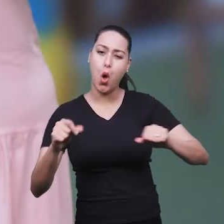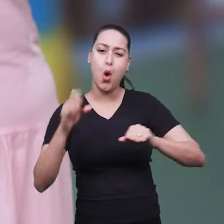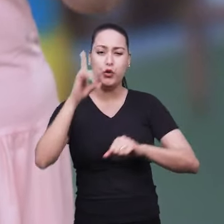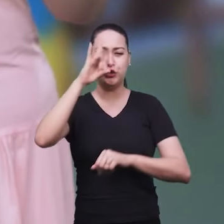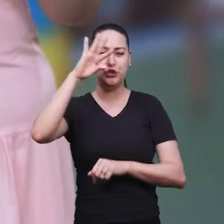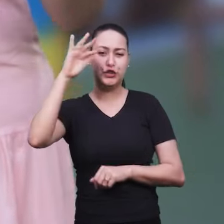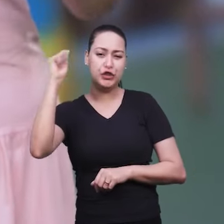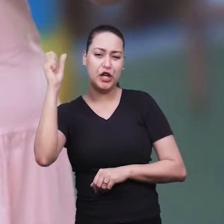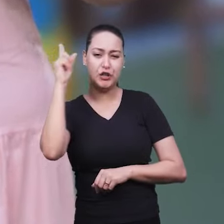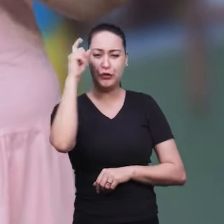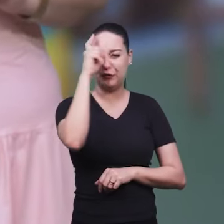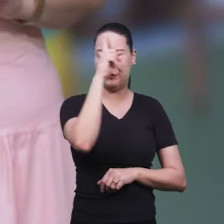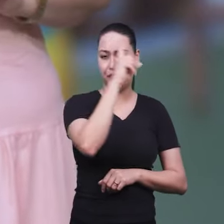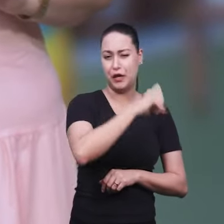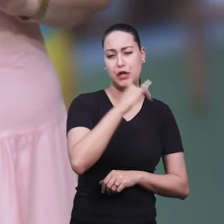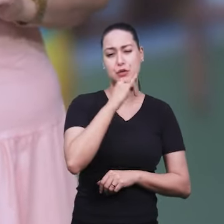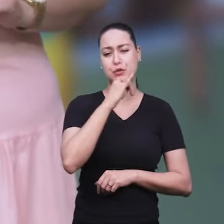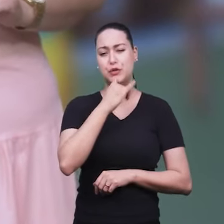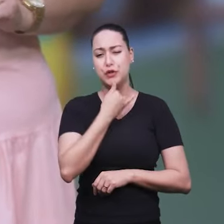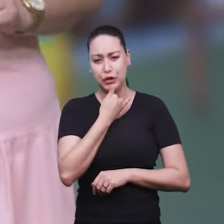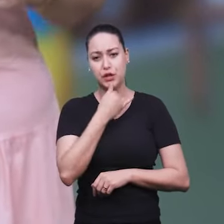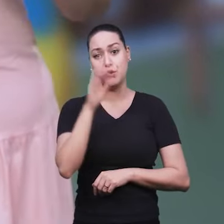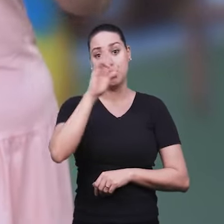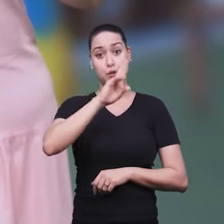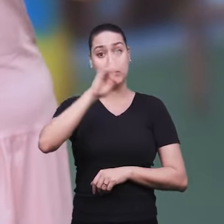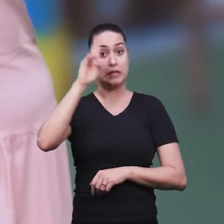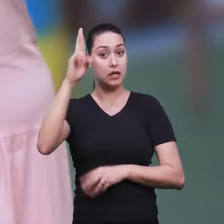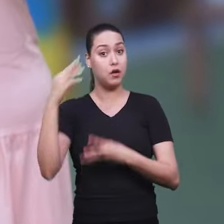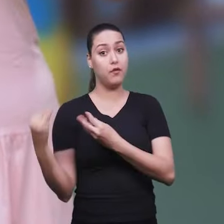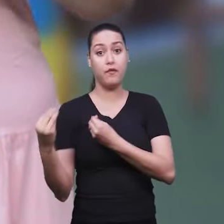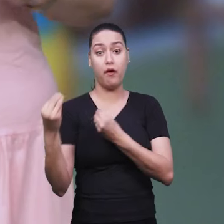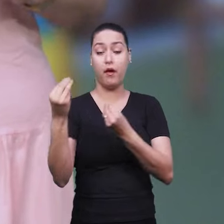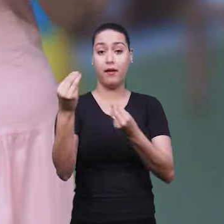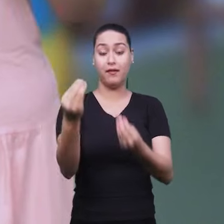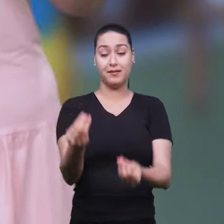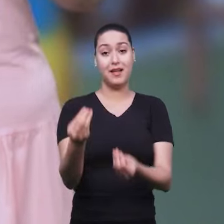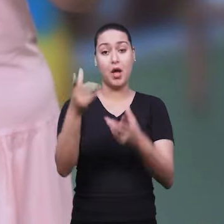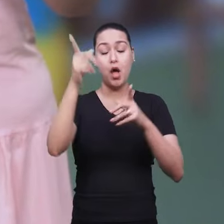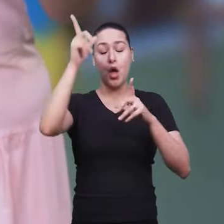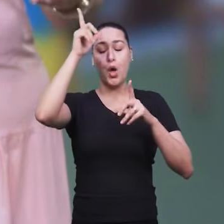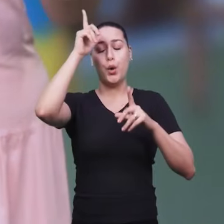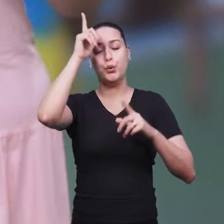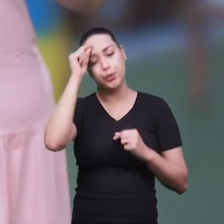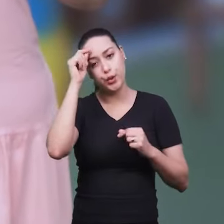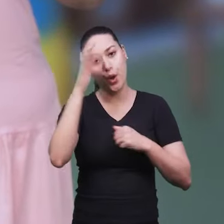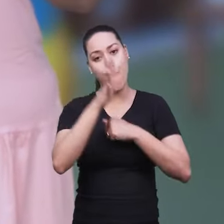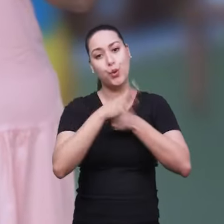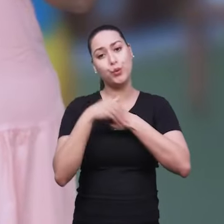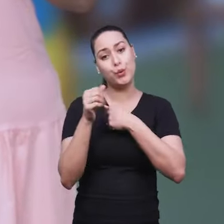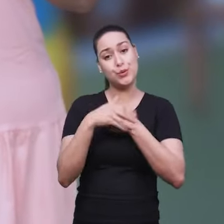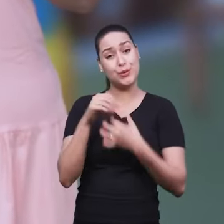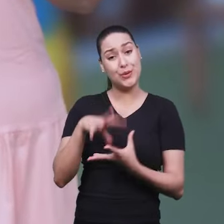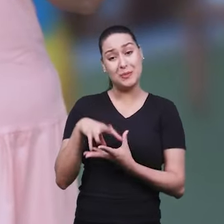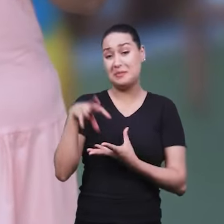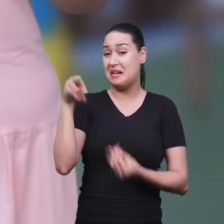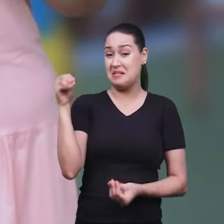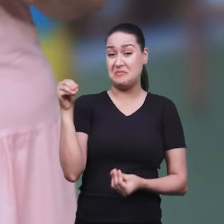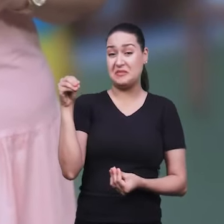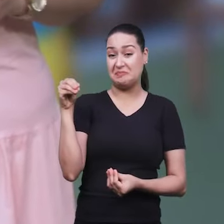duros, os dias tristes. O Senhor dará o seu alimento, dará o consolo para a nossa